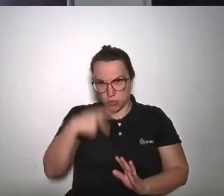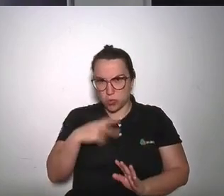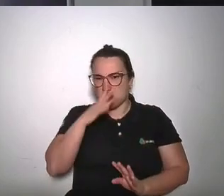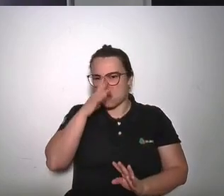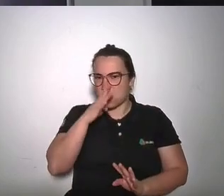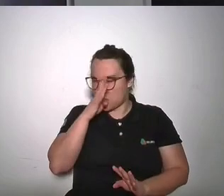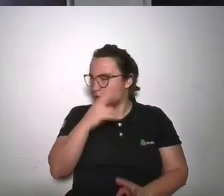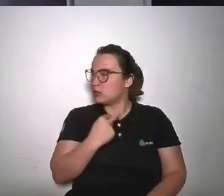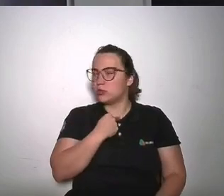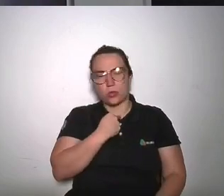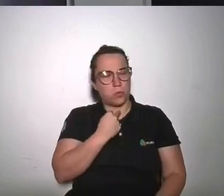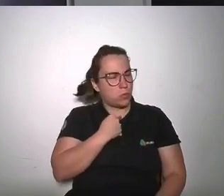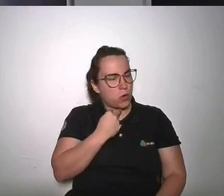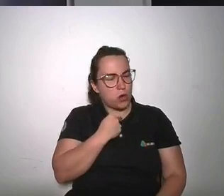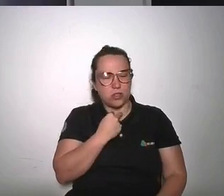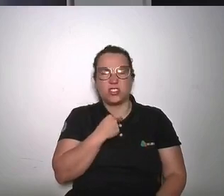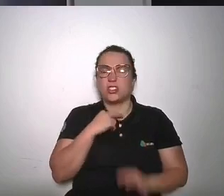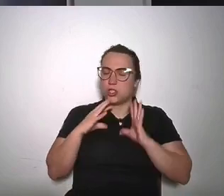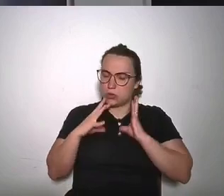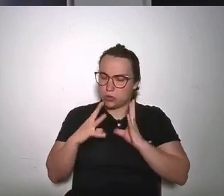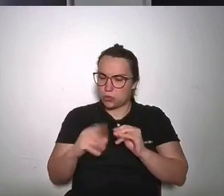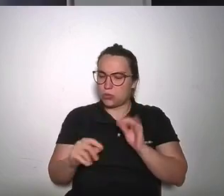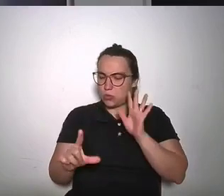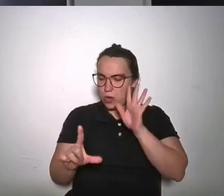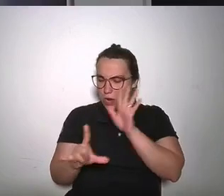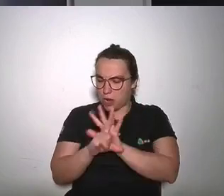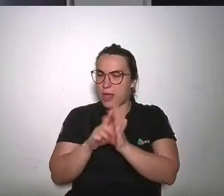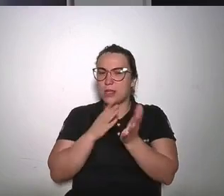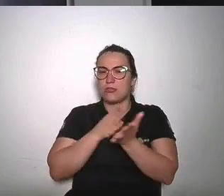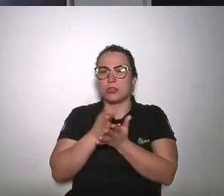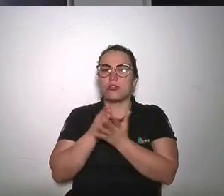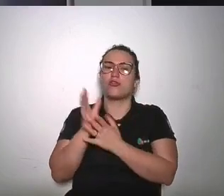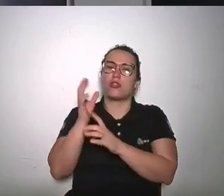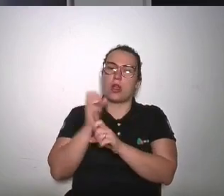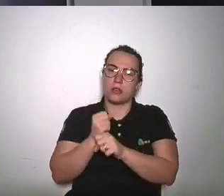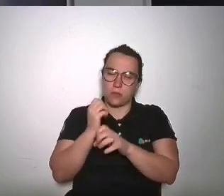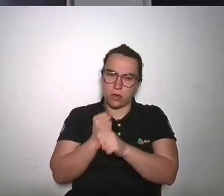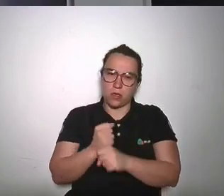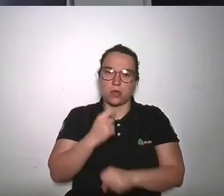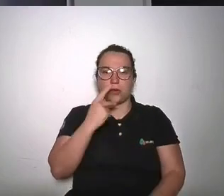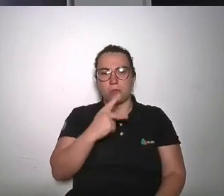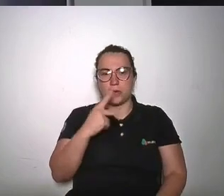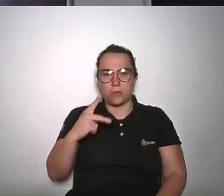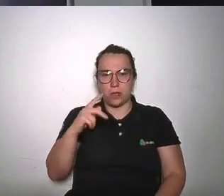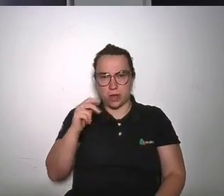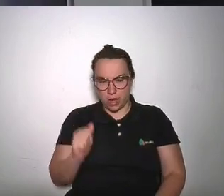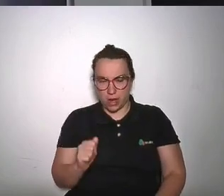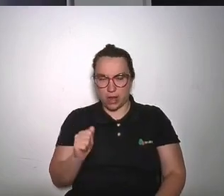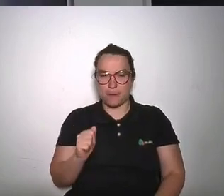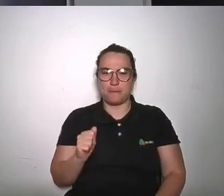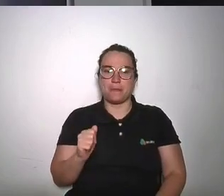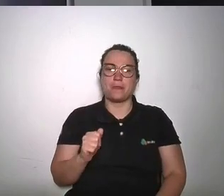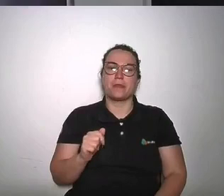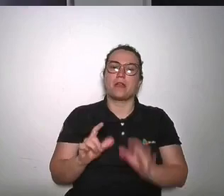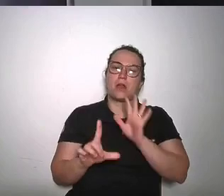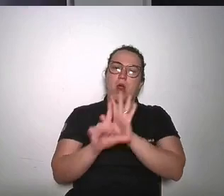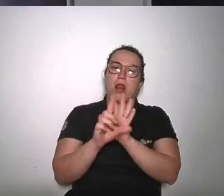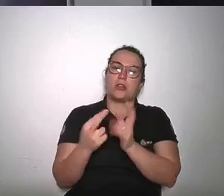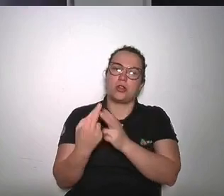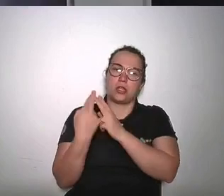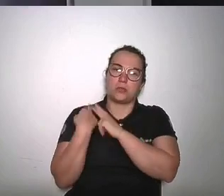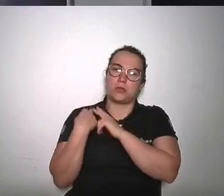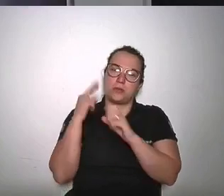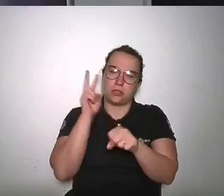base legal. Então, ali, a Lei de Diretriz Orçamentária, com a PPA dando a diretriz, com a Lei de Responsabilidade